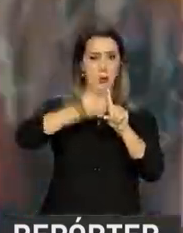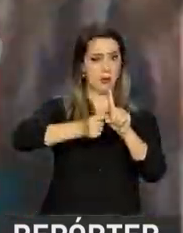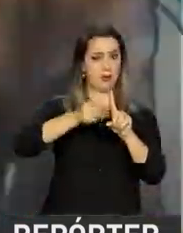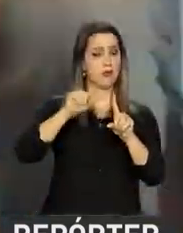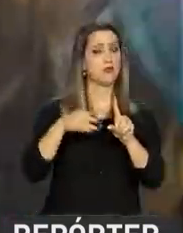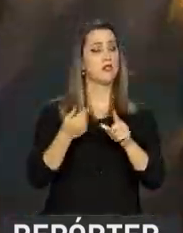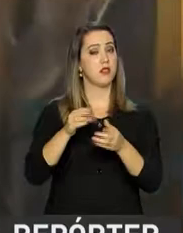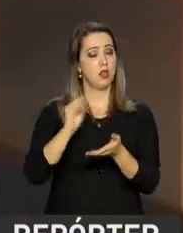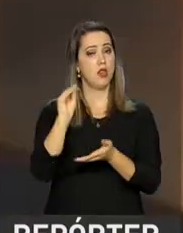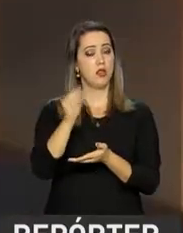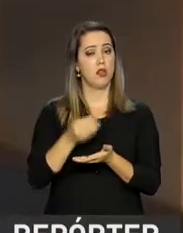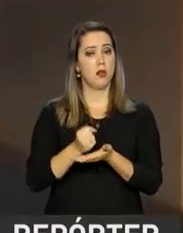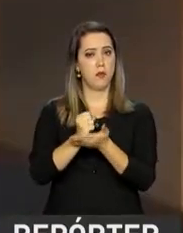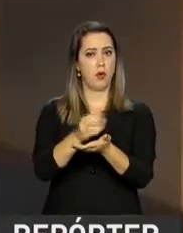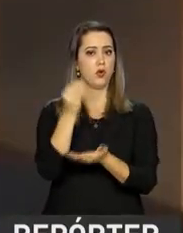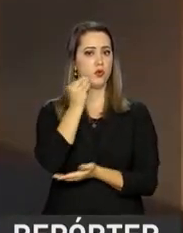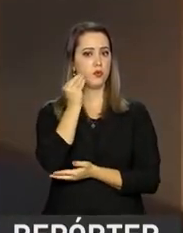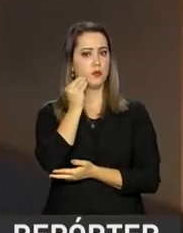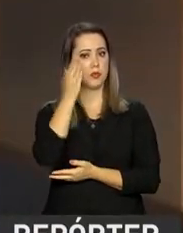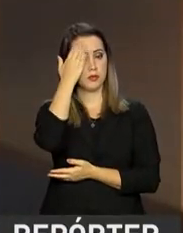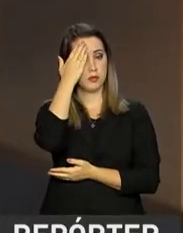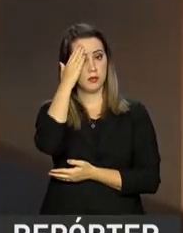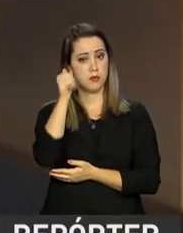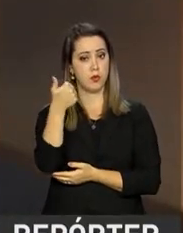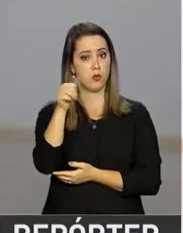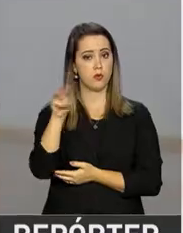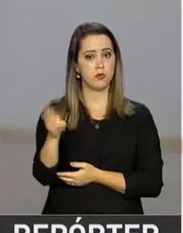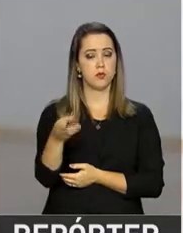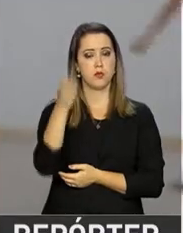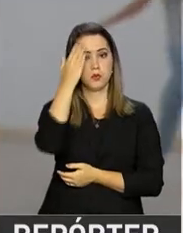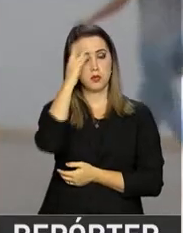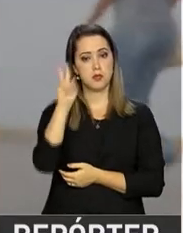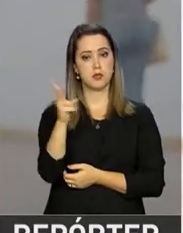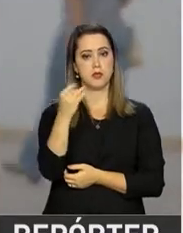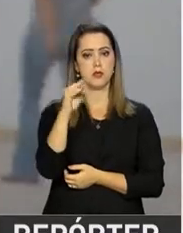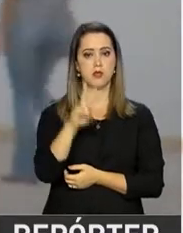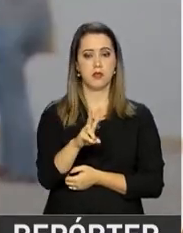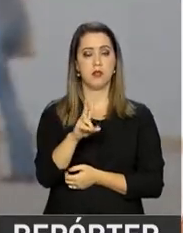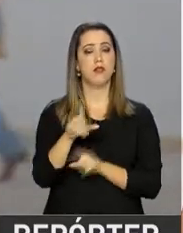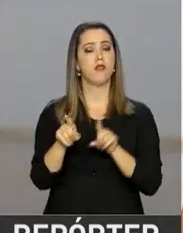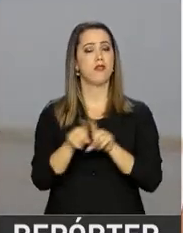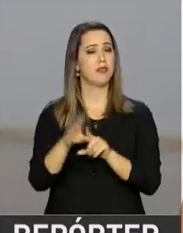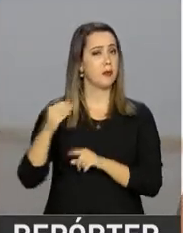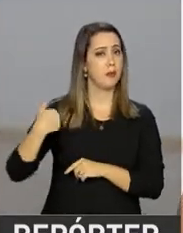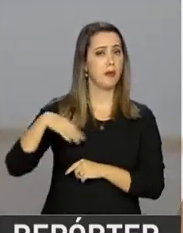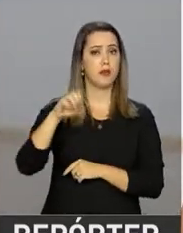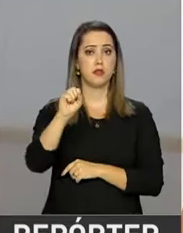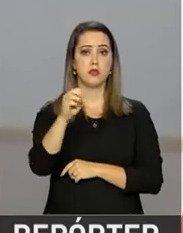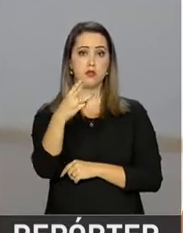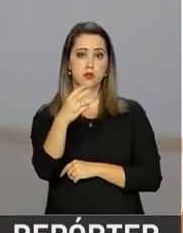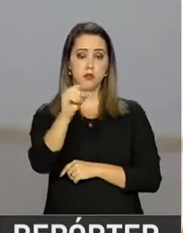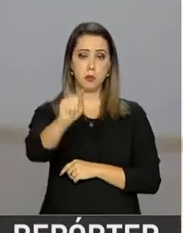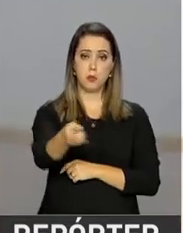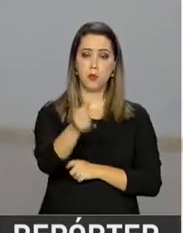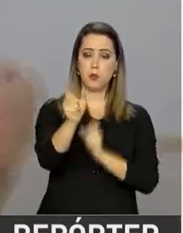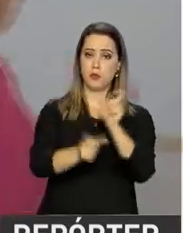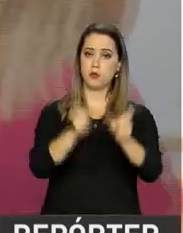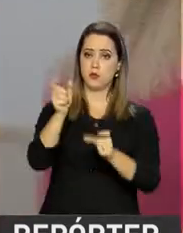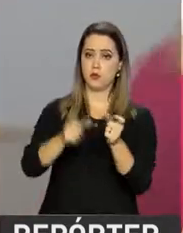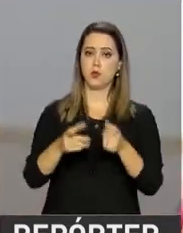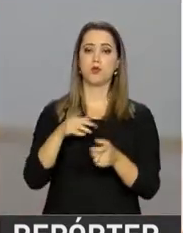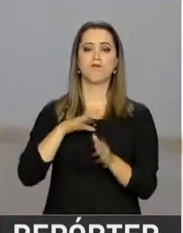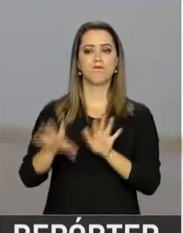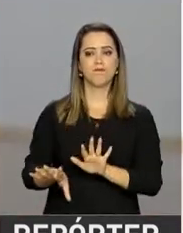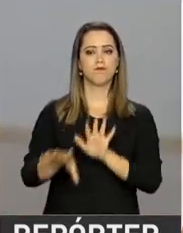milhões de testes rápidos para o diagnóstico do HIV. No Brasil, 830 mil pessoas vivem com o vírus e outras